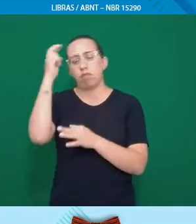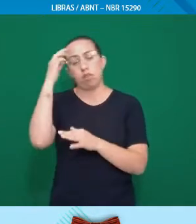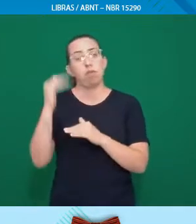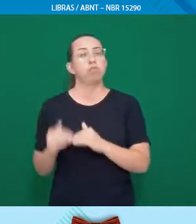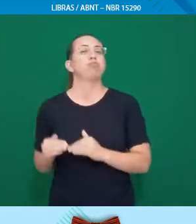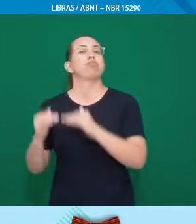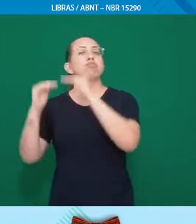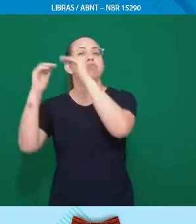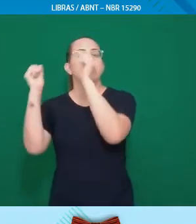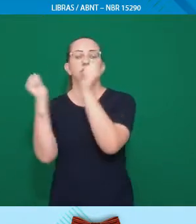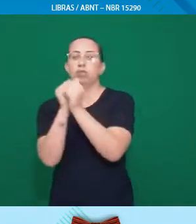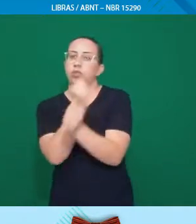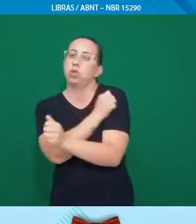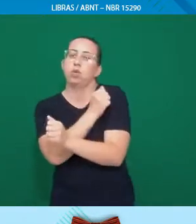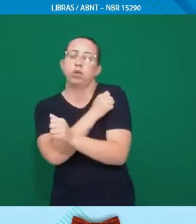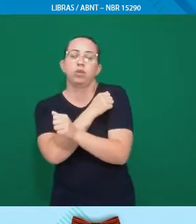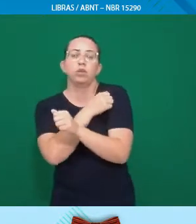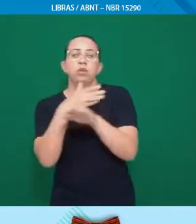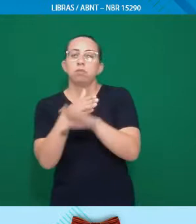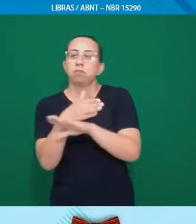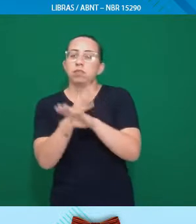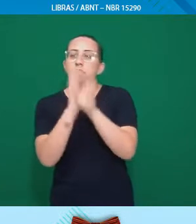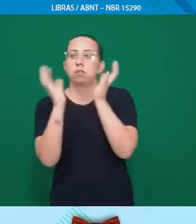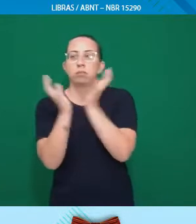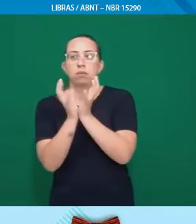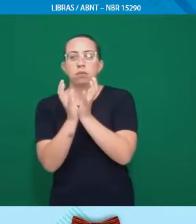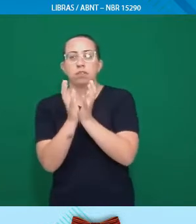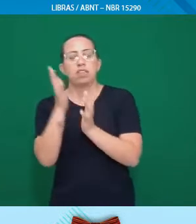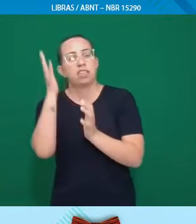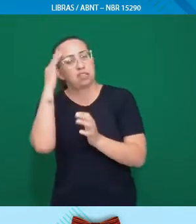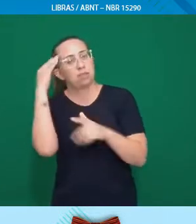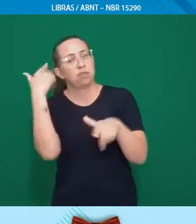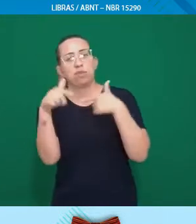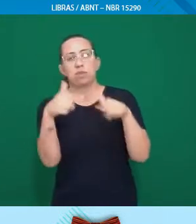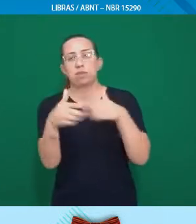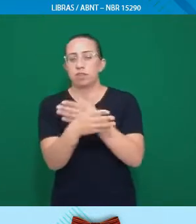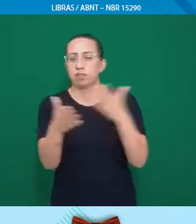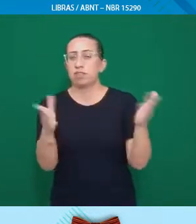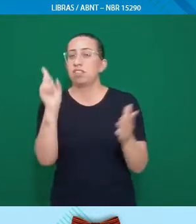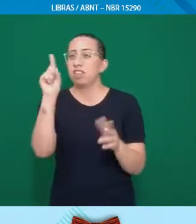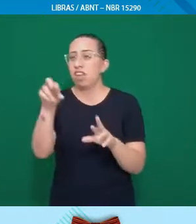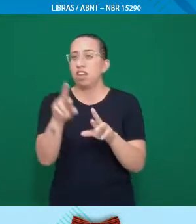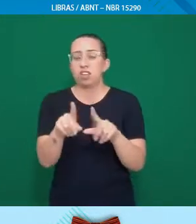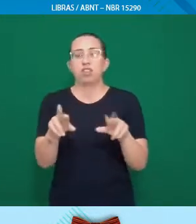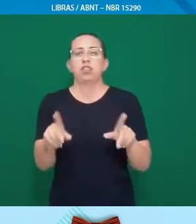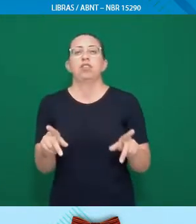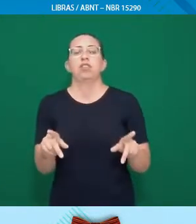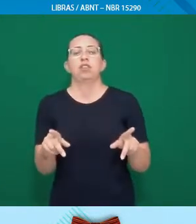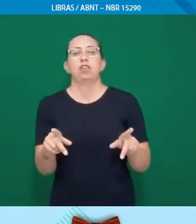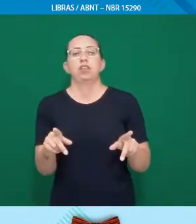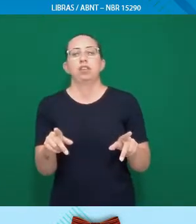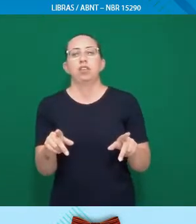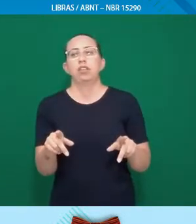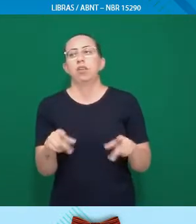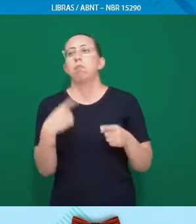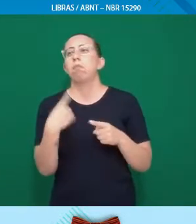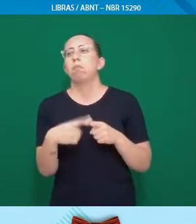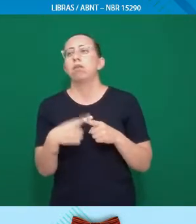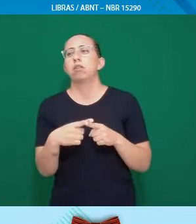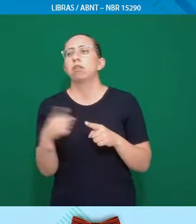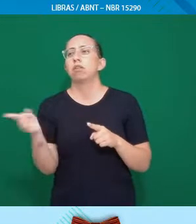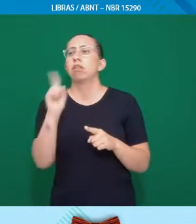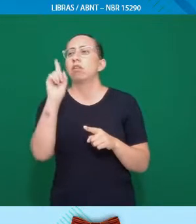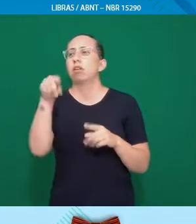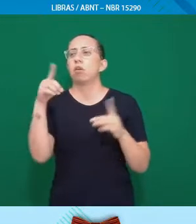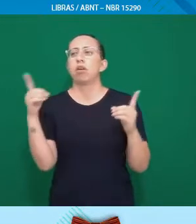eu preciso junto os alunos e a gente sabe Luiz o trabalho e vocês diferenciado porque até para as pessoas que nos assiste não